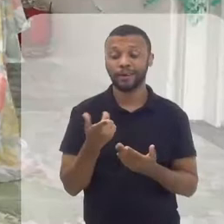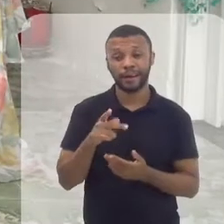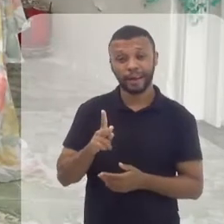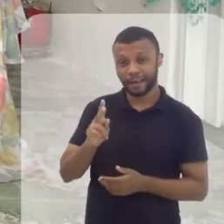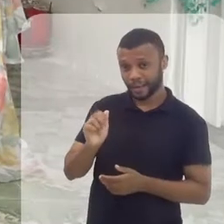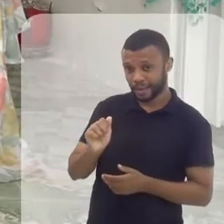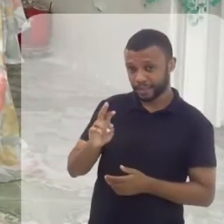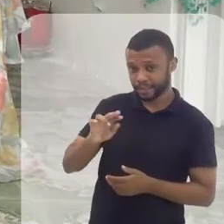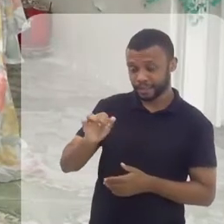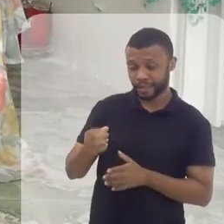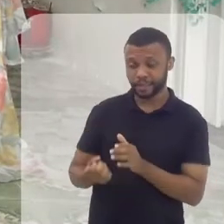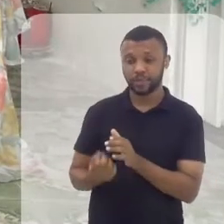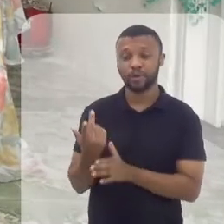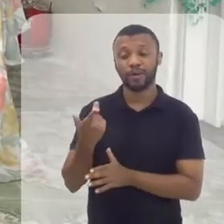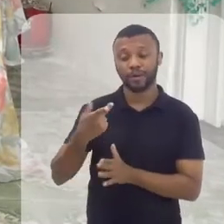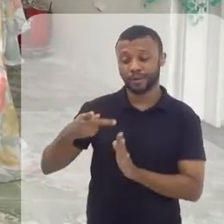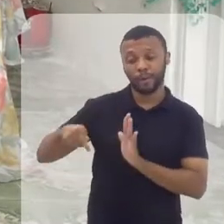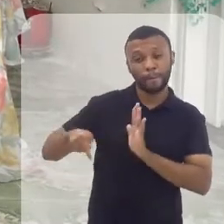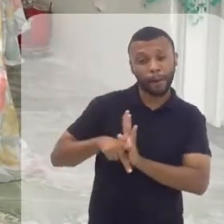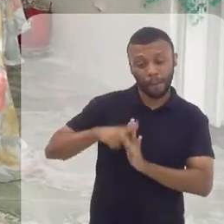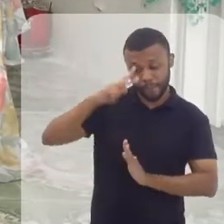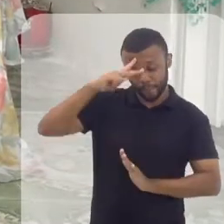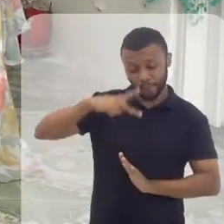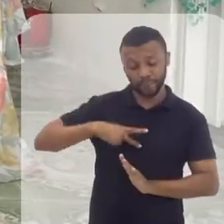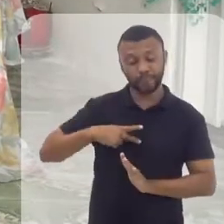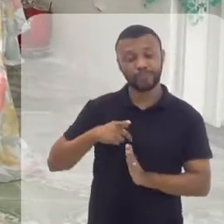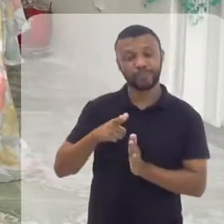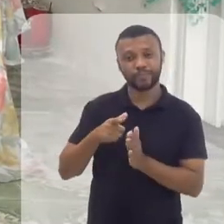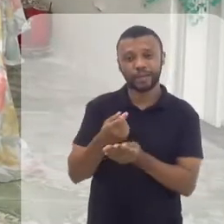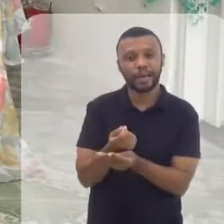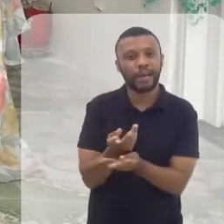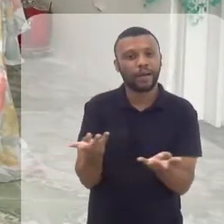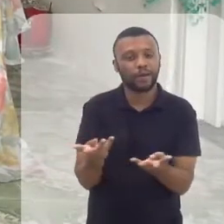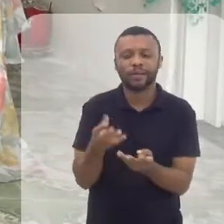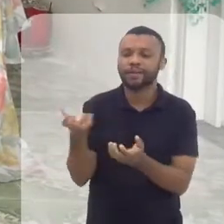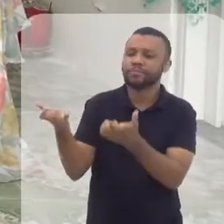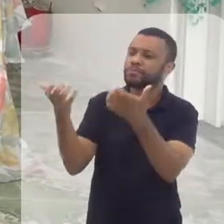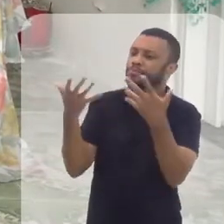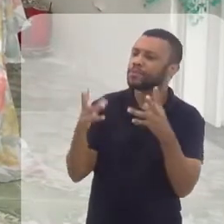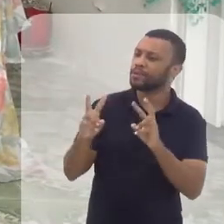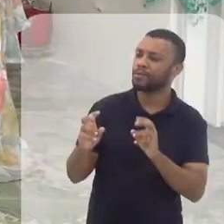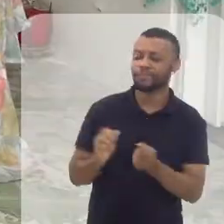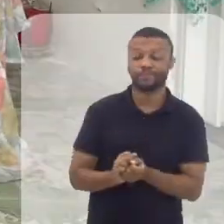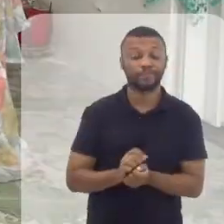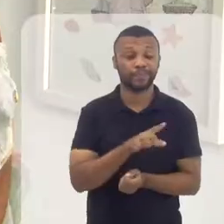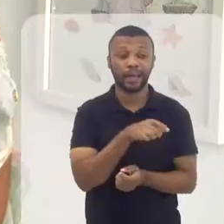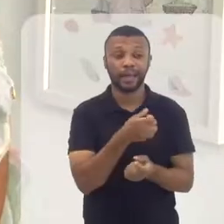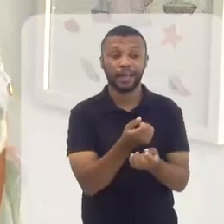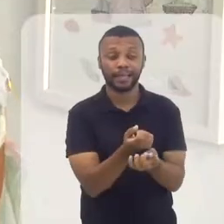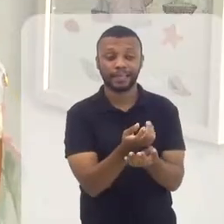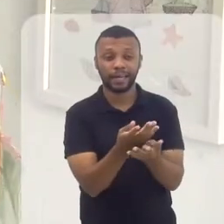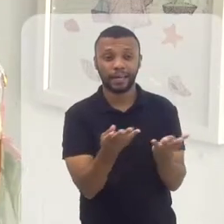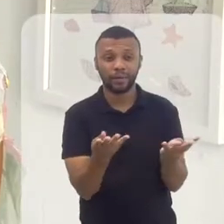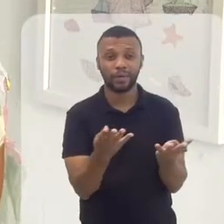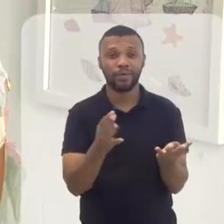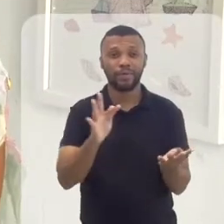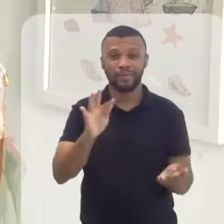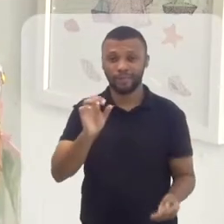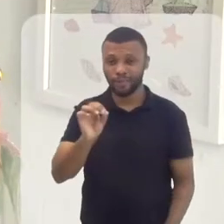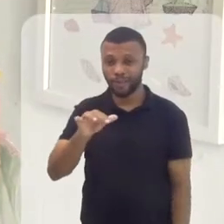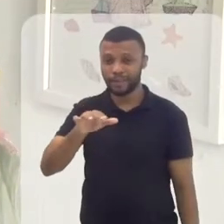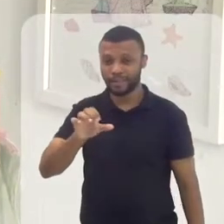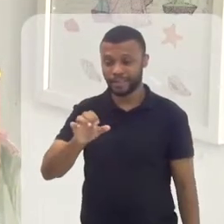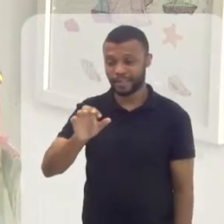seus tarôs próprios. Então, eu queria que você falasse um pouco sobre isso com a gente. É, na realidade chamava tarô cigano, né?